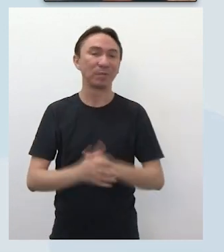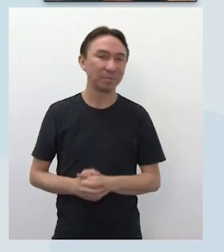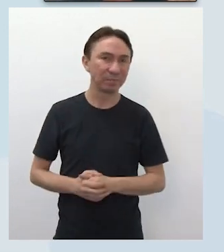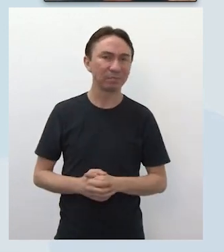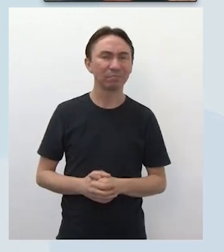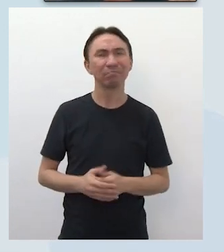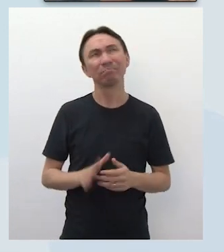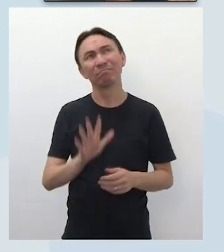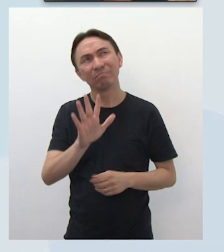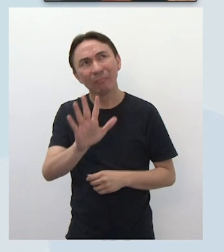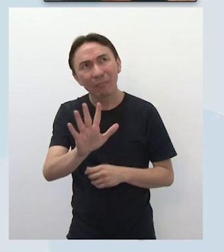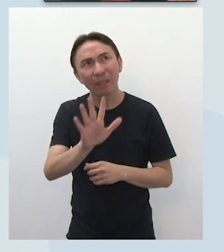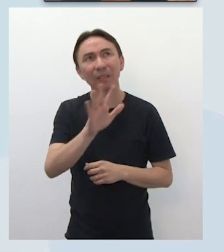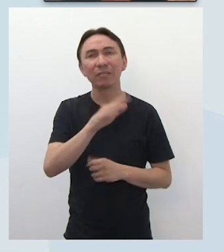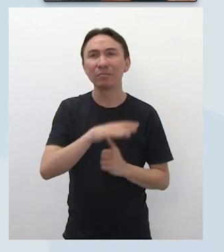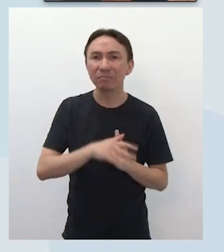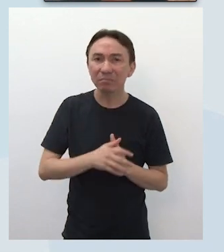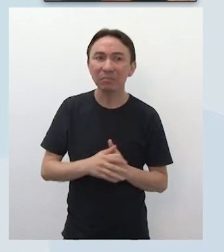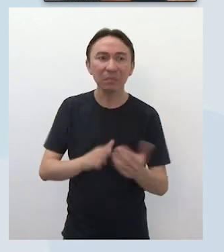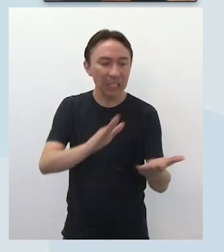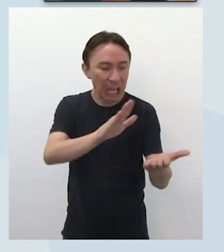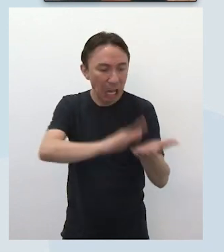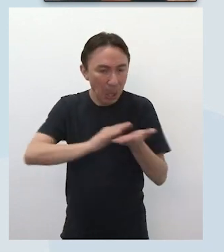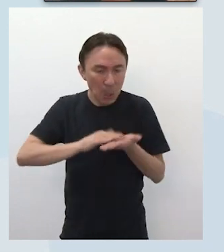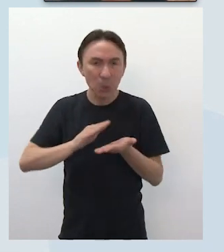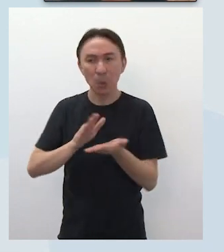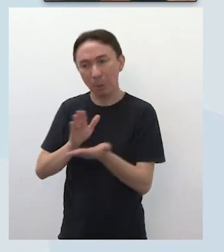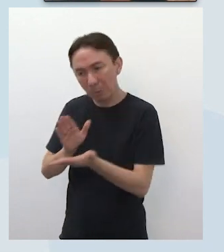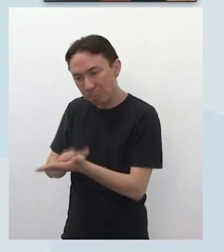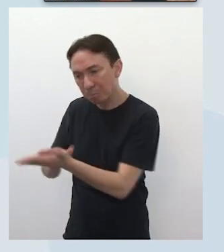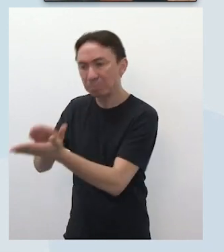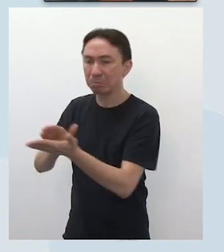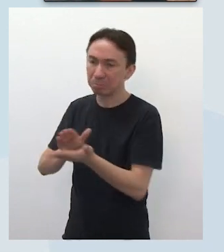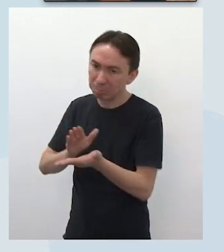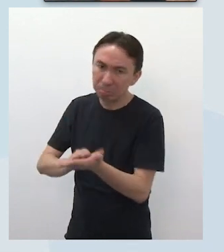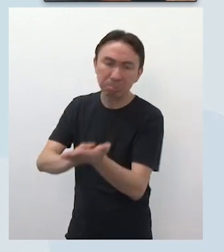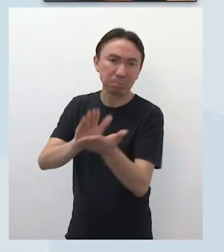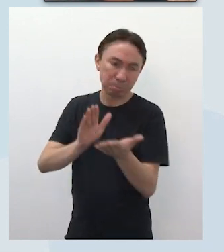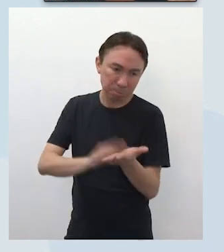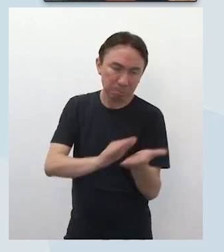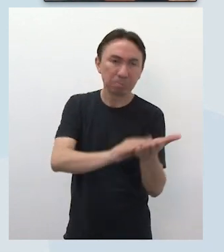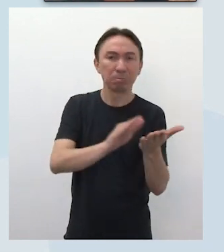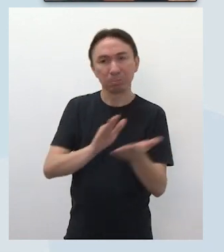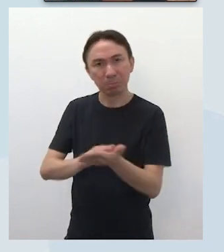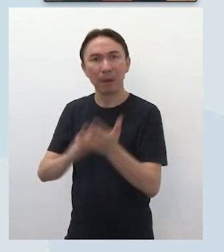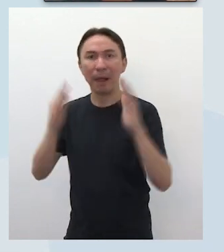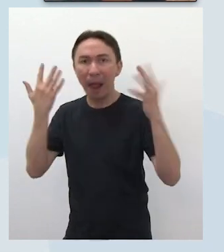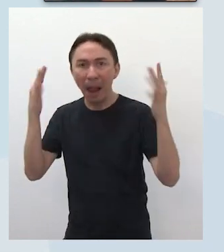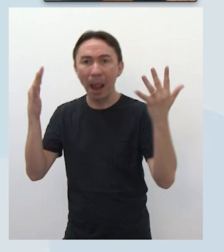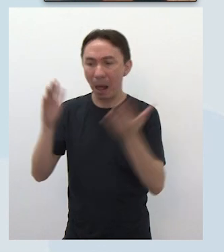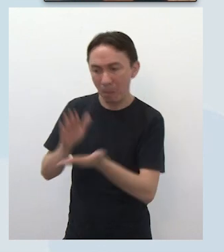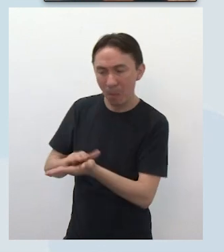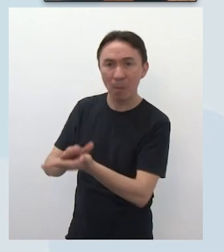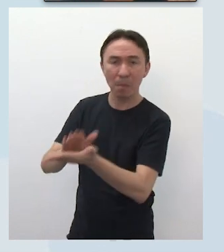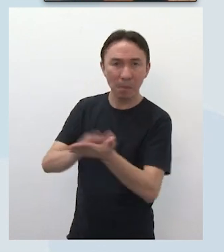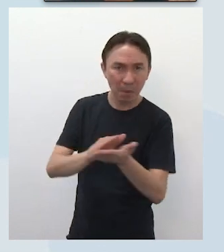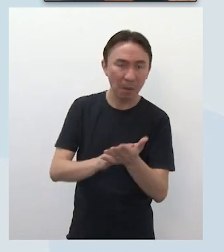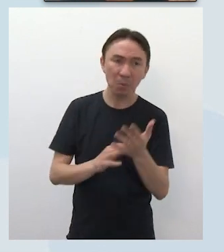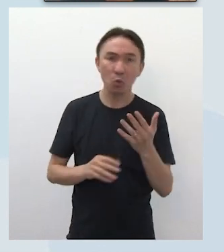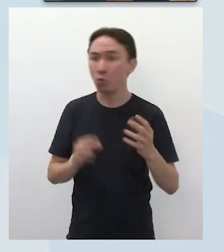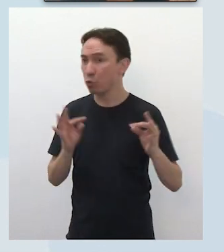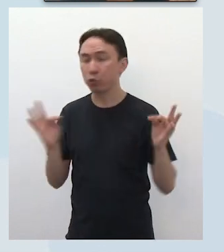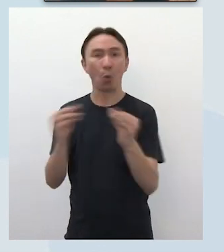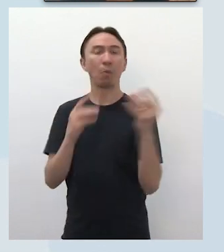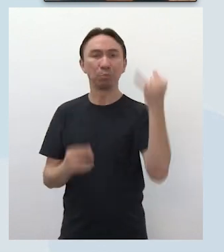então todos os elogios são importantes, né? Porque ativam esse sistema. Calma que a gente chega lá, né?